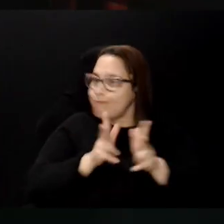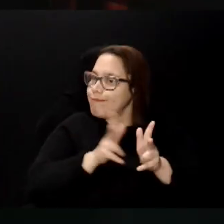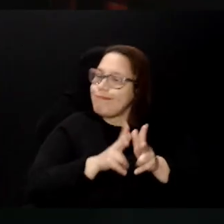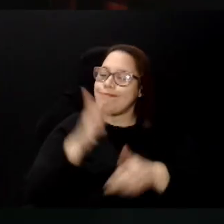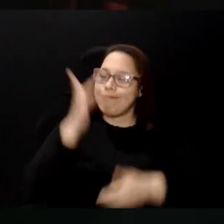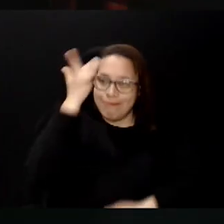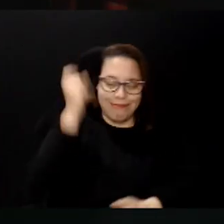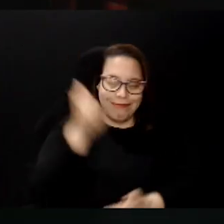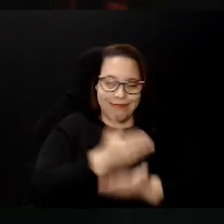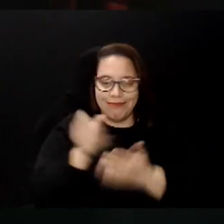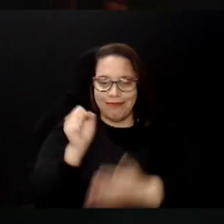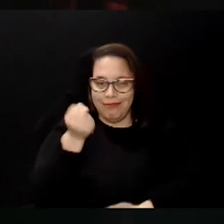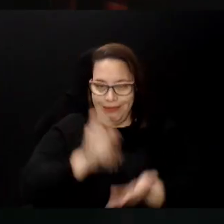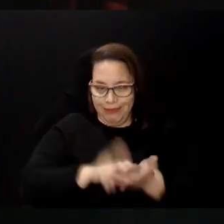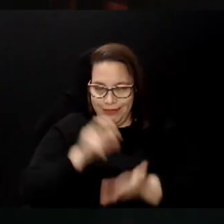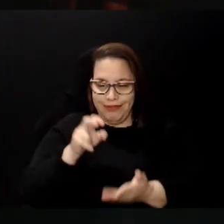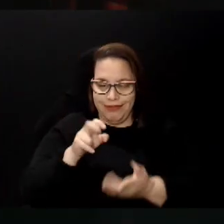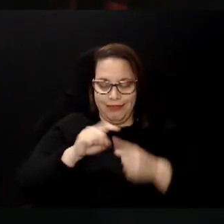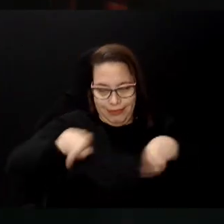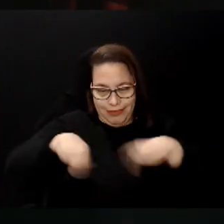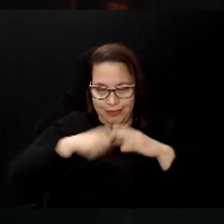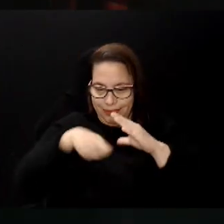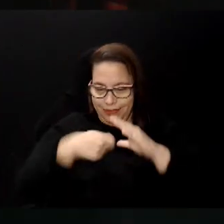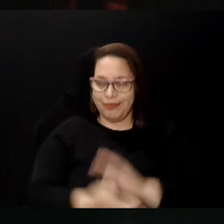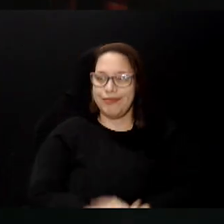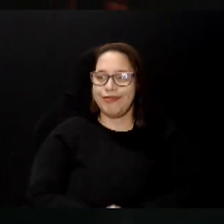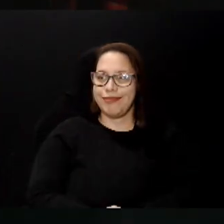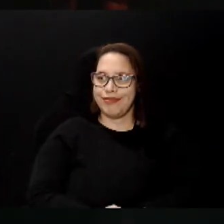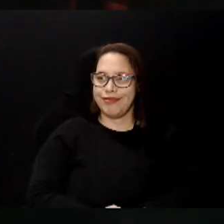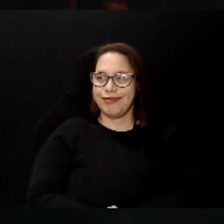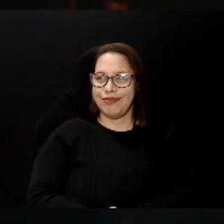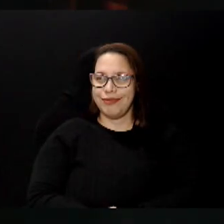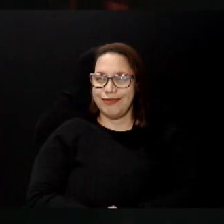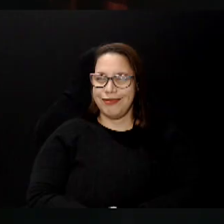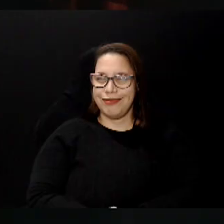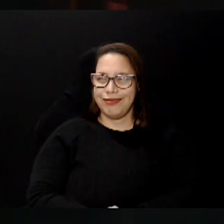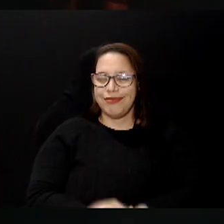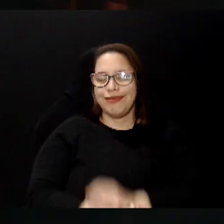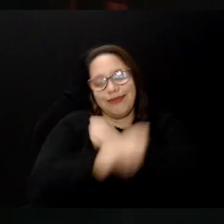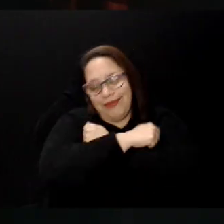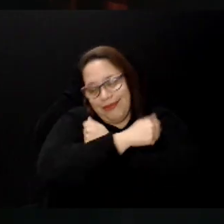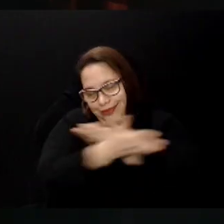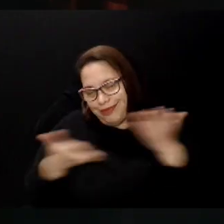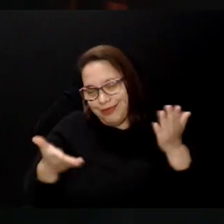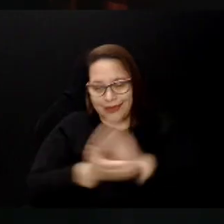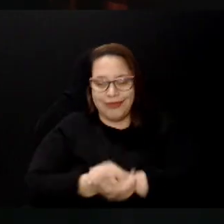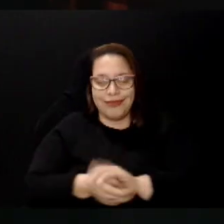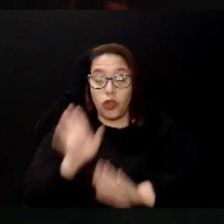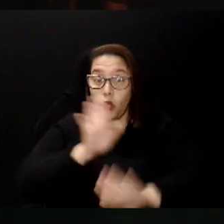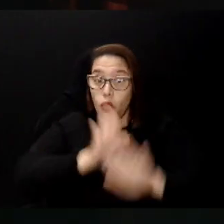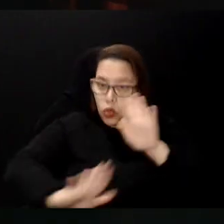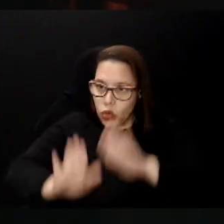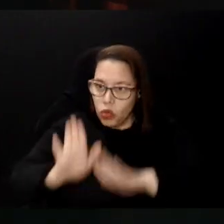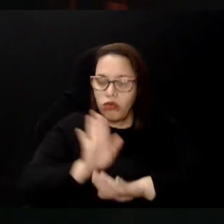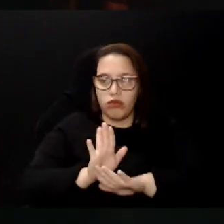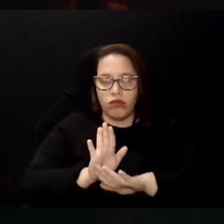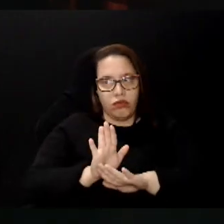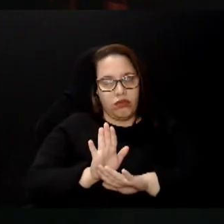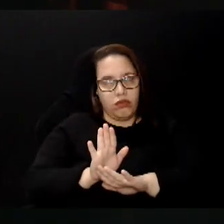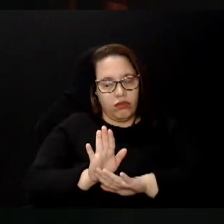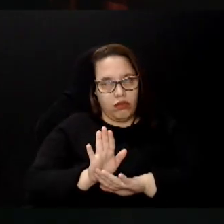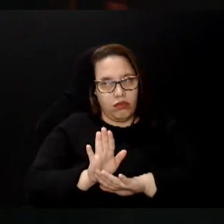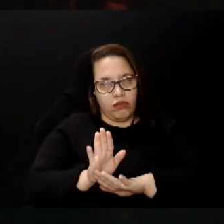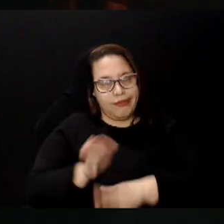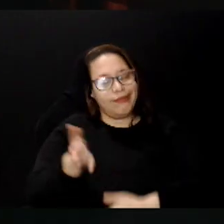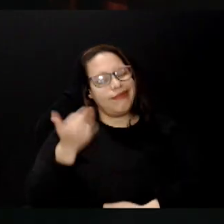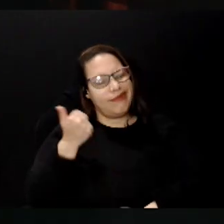8 da manhã, em mais uma edição do nosso Estúdio Câmara. Grande abraço para você, se cuide e vamos lá, né? A